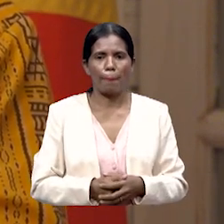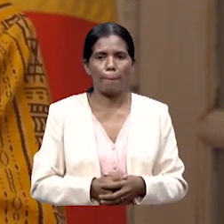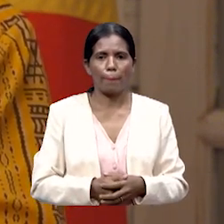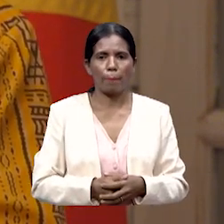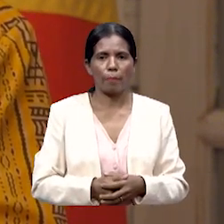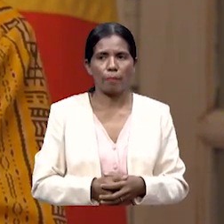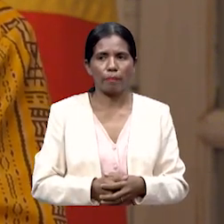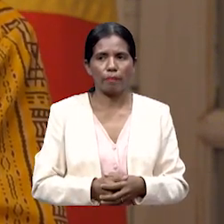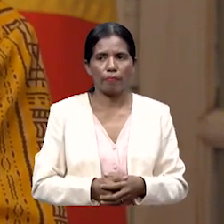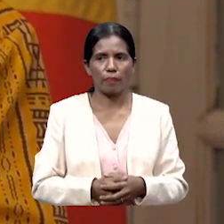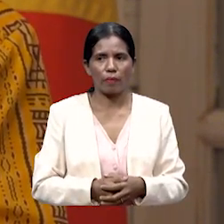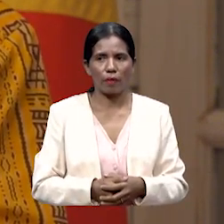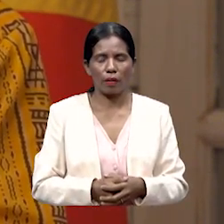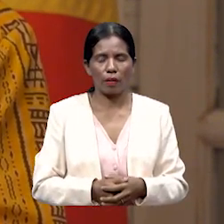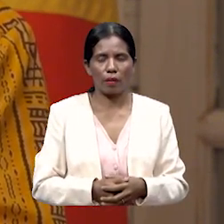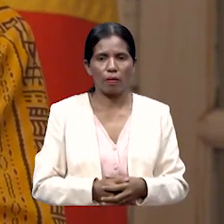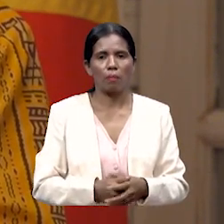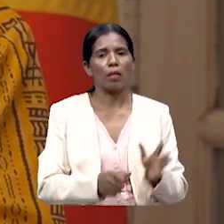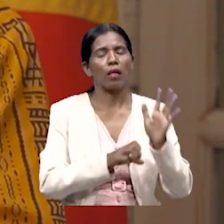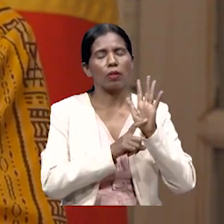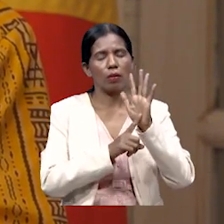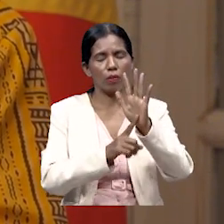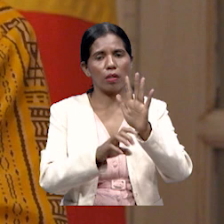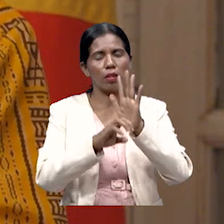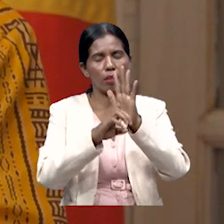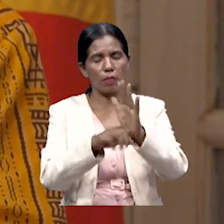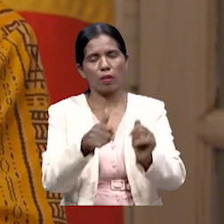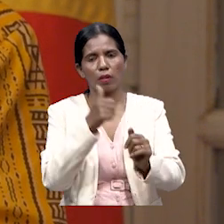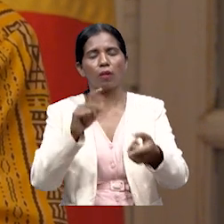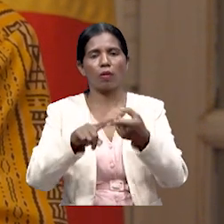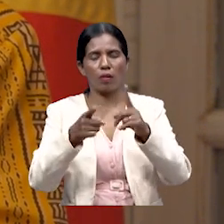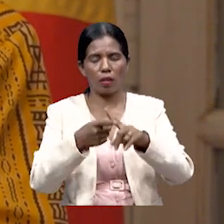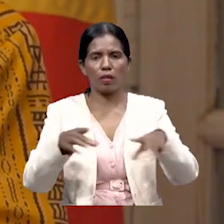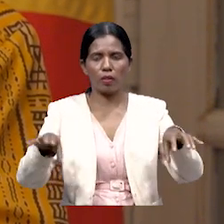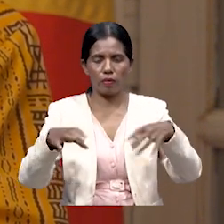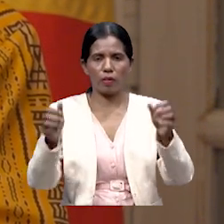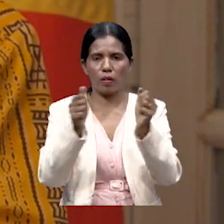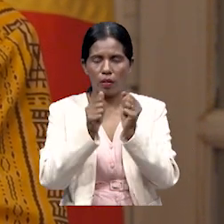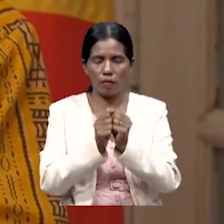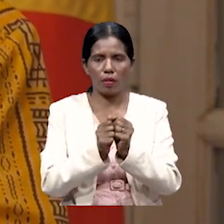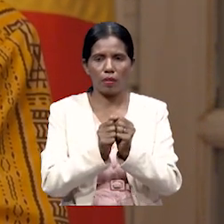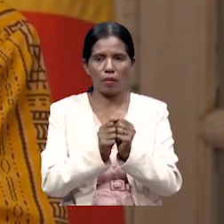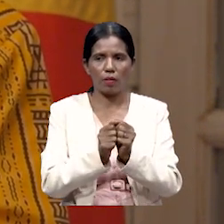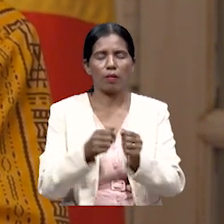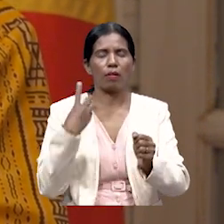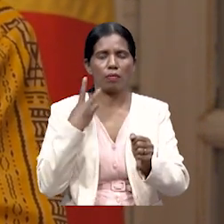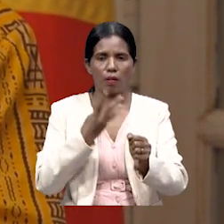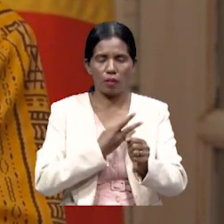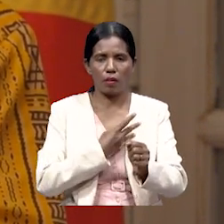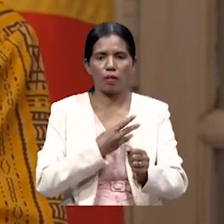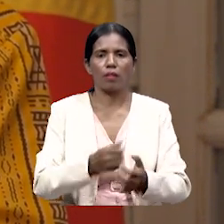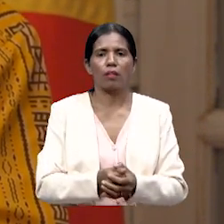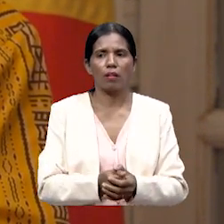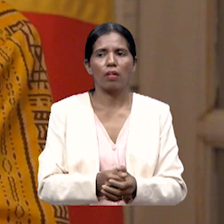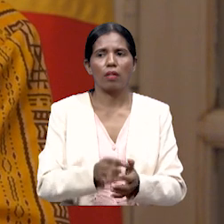Para compartilhar o governo do terceiro, deve colher o serviço, provar o serviço de direito durante a minha mandato, ao